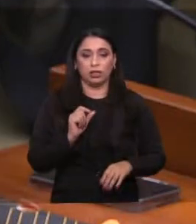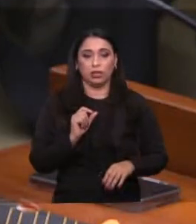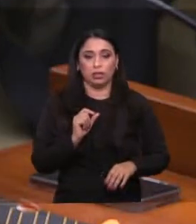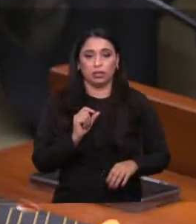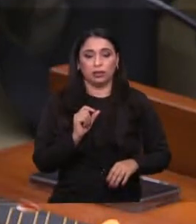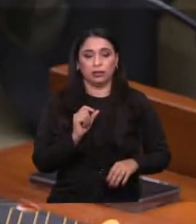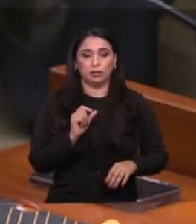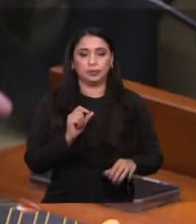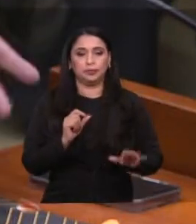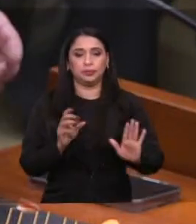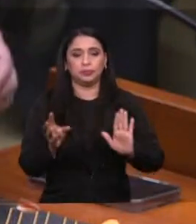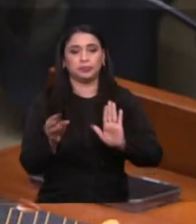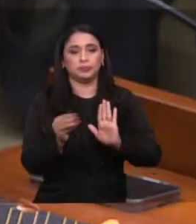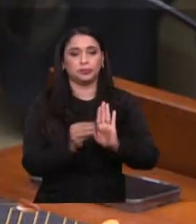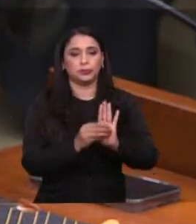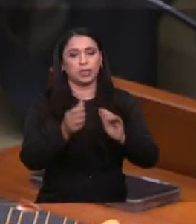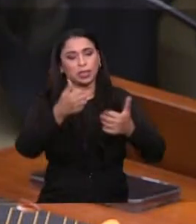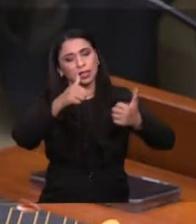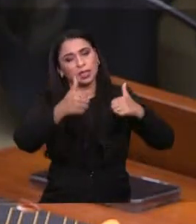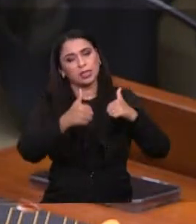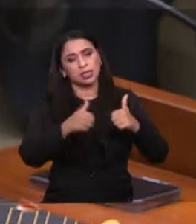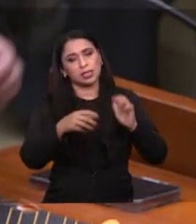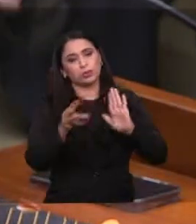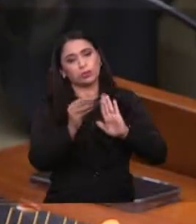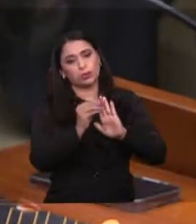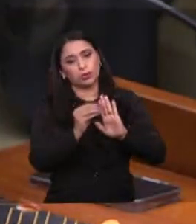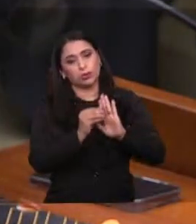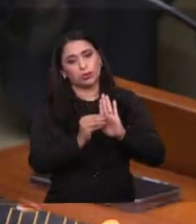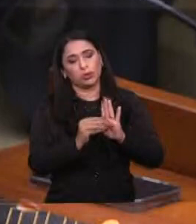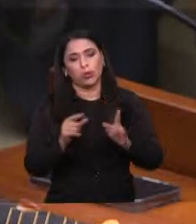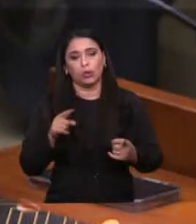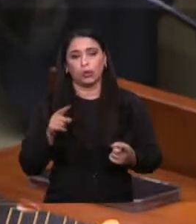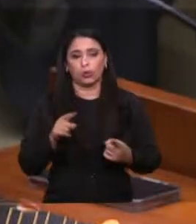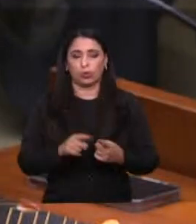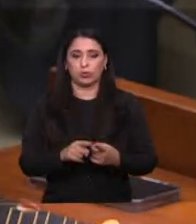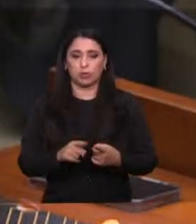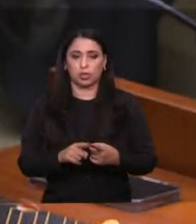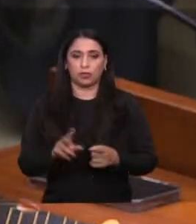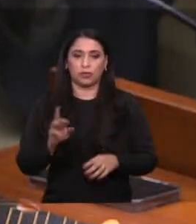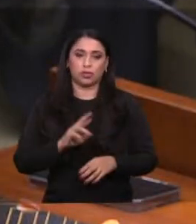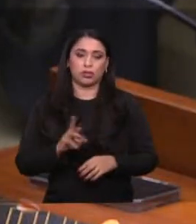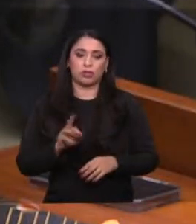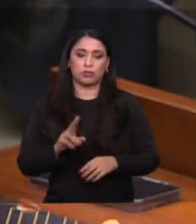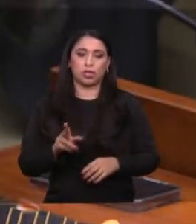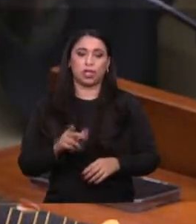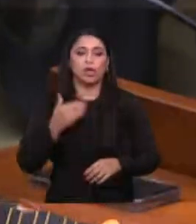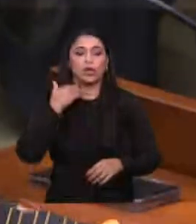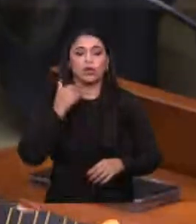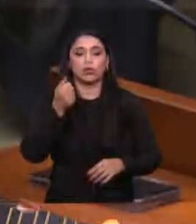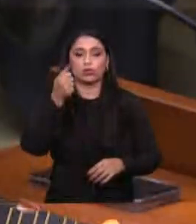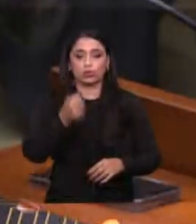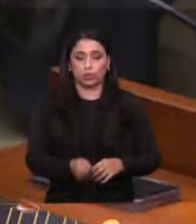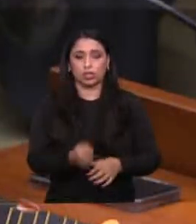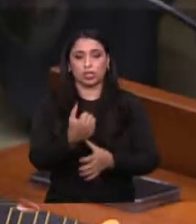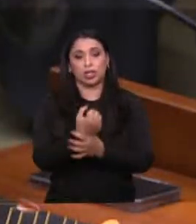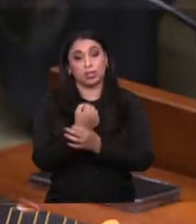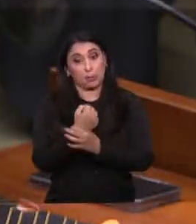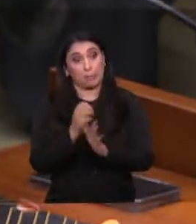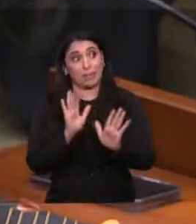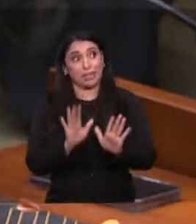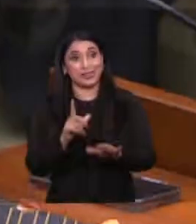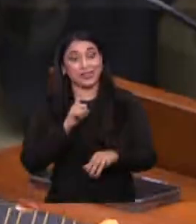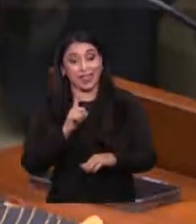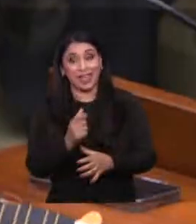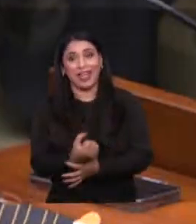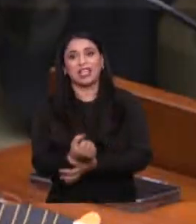implementação verificando todas essas questões que foram postas. O objetivo não é não ter juiz de garantias, mas ter garantias de que os juízes